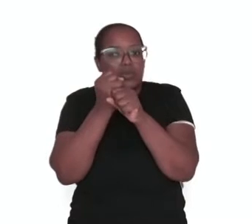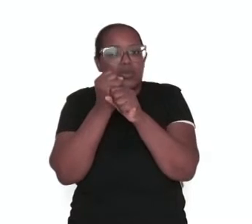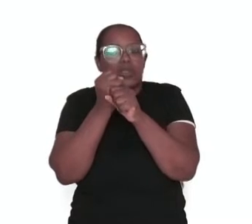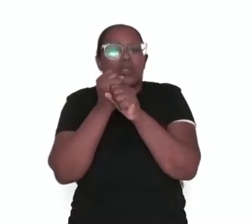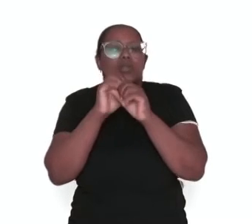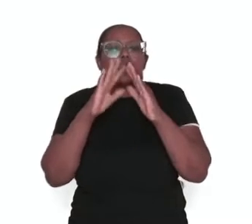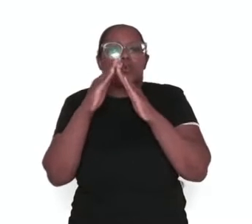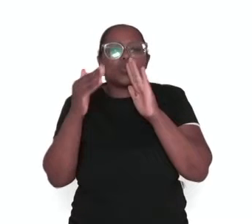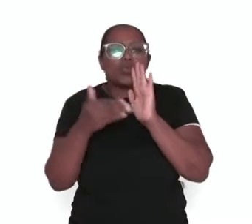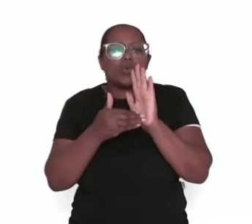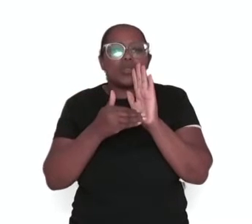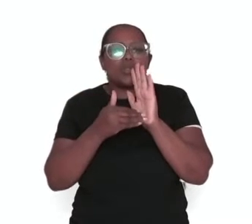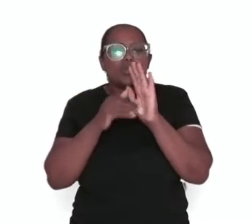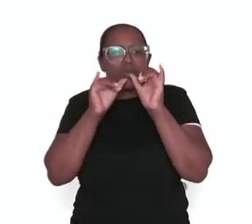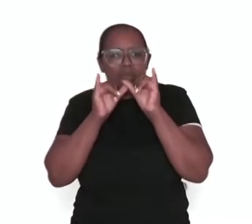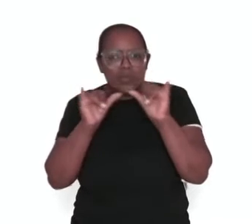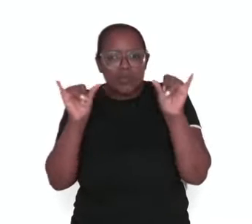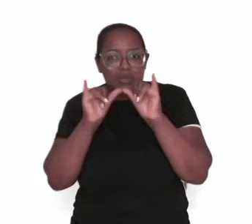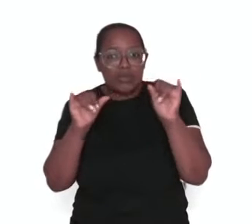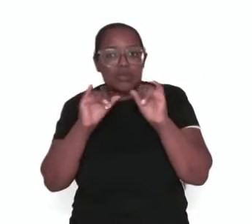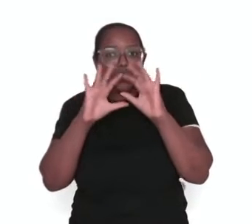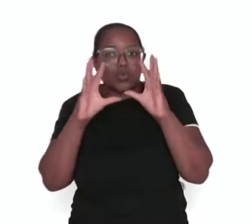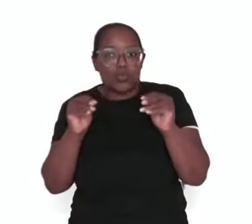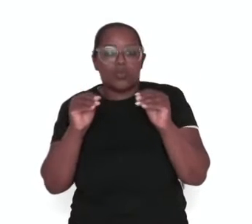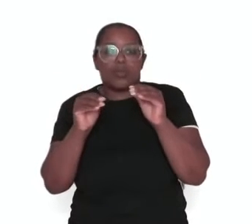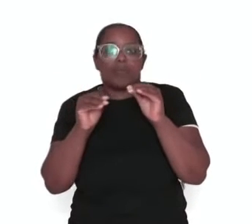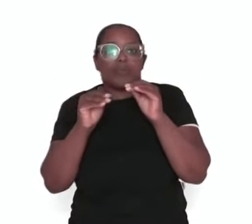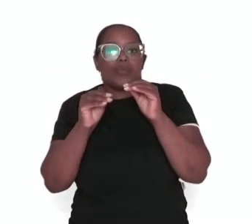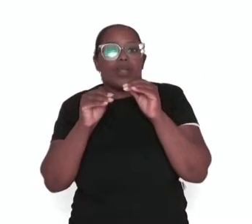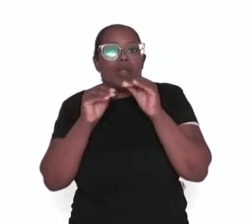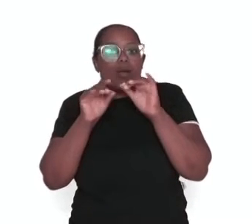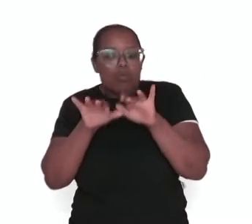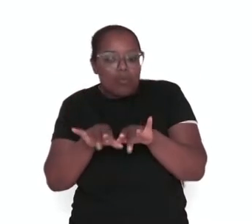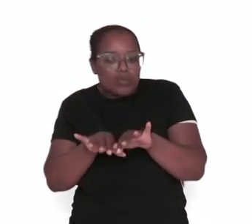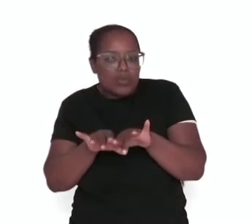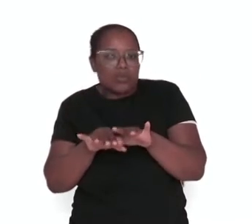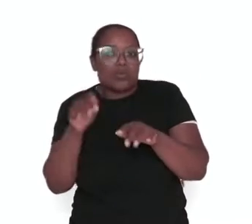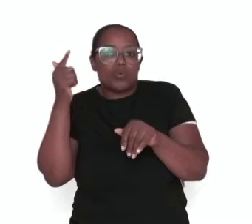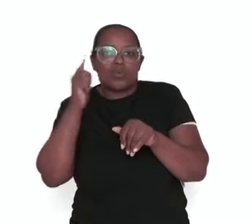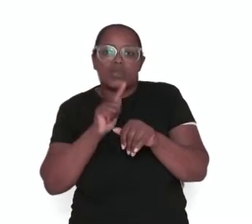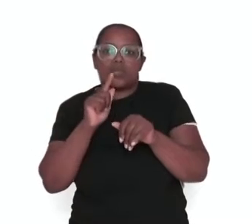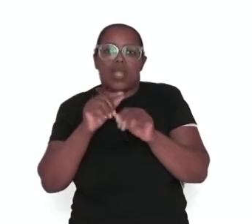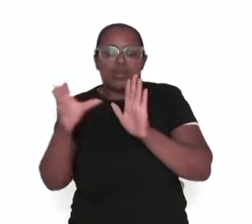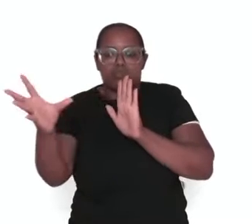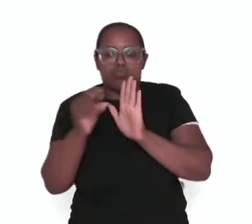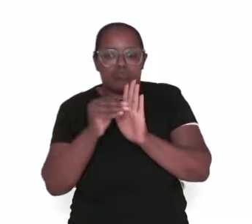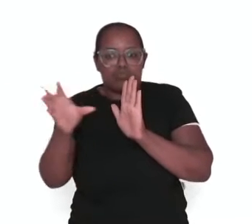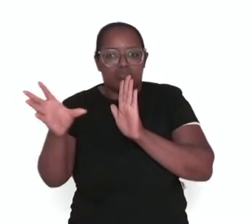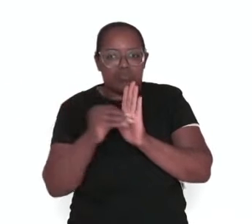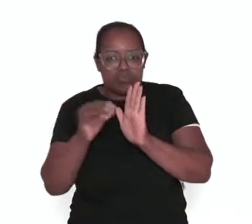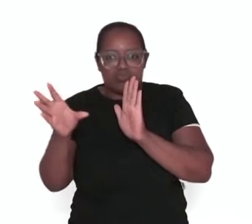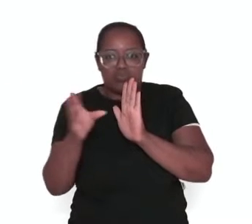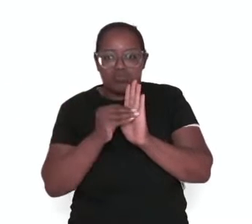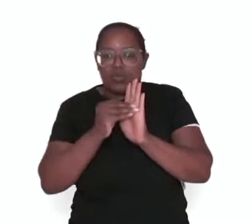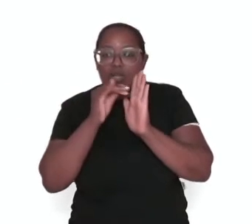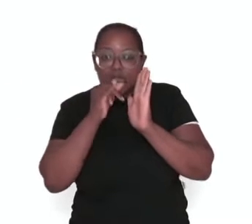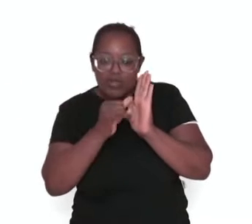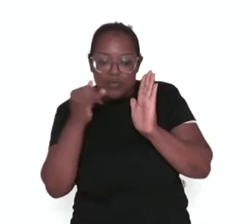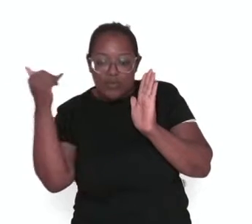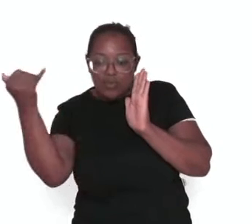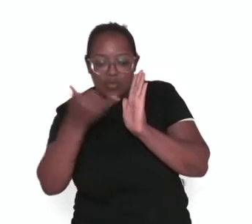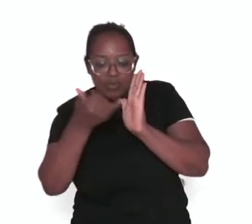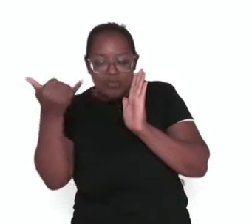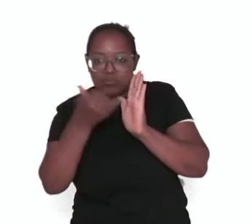de bits que um computador consegue armazenar se o disco rígido tiver 4,3